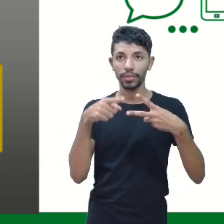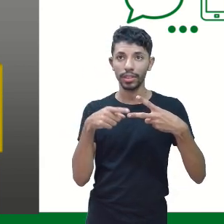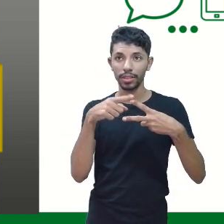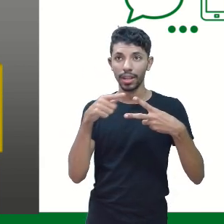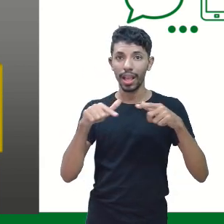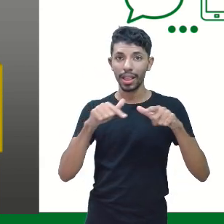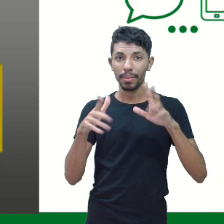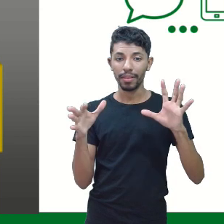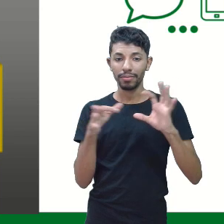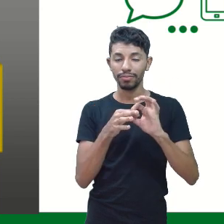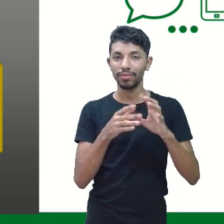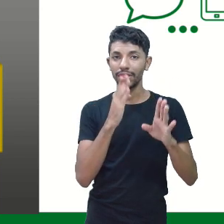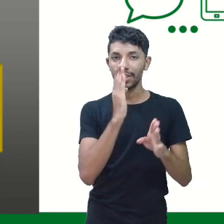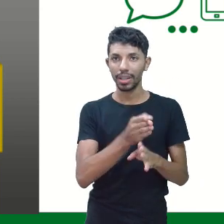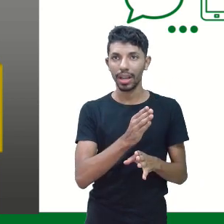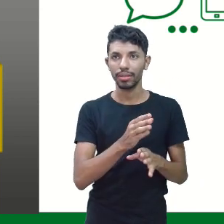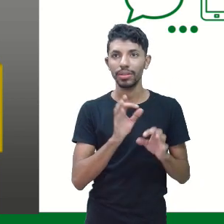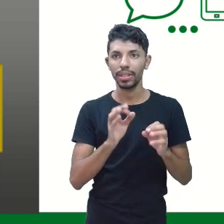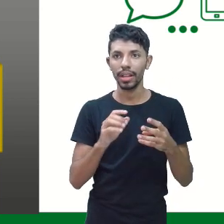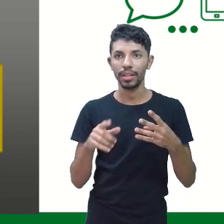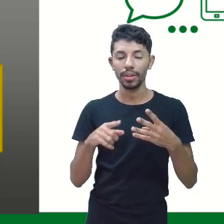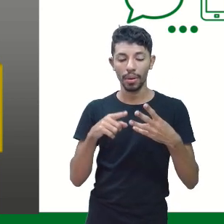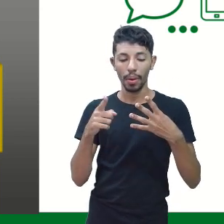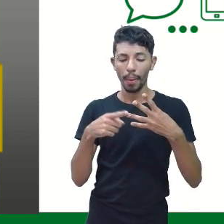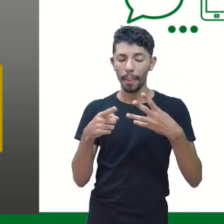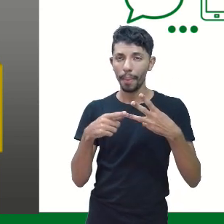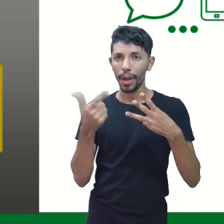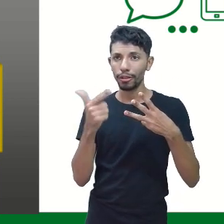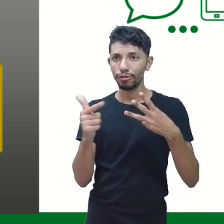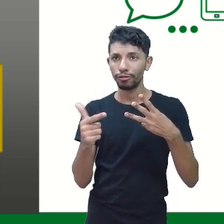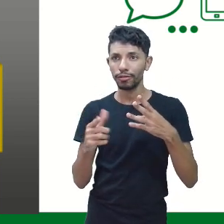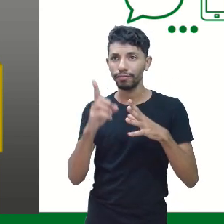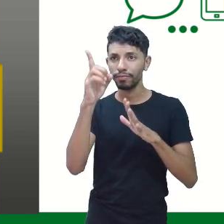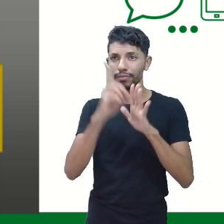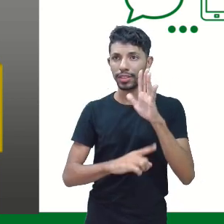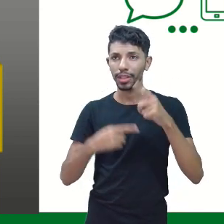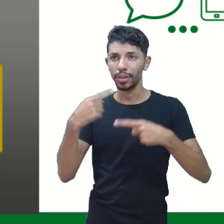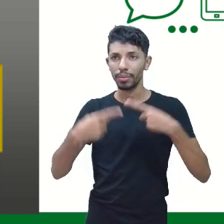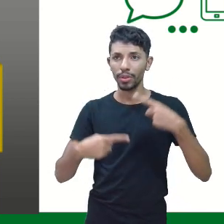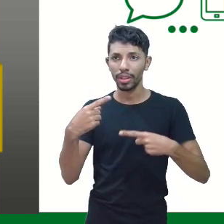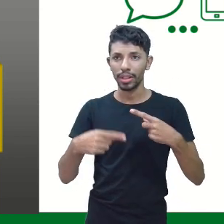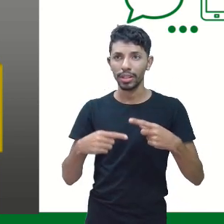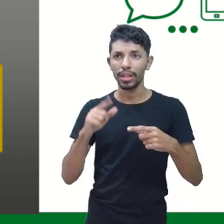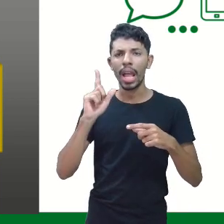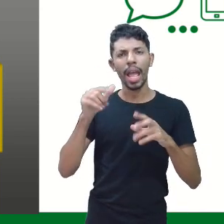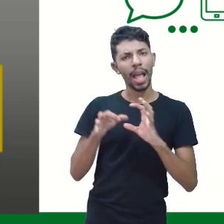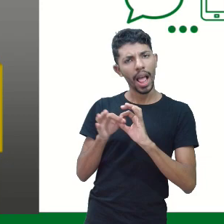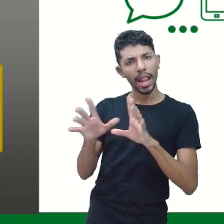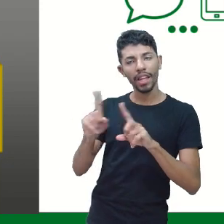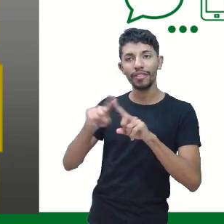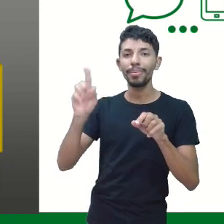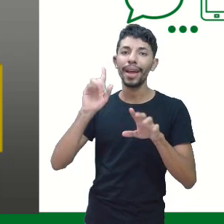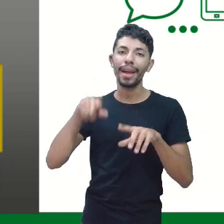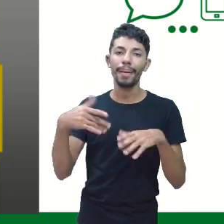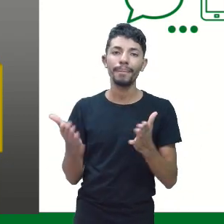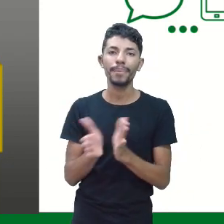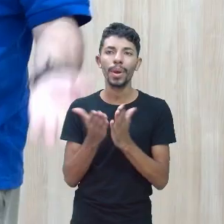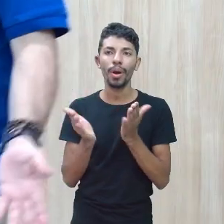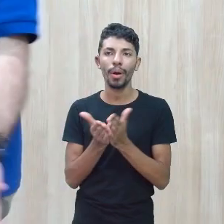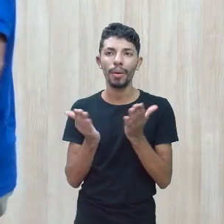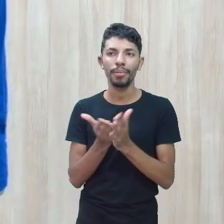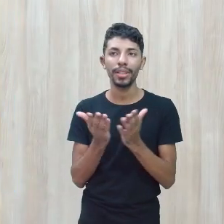eles não possuíam direitos políticos, né? E eram homens livres, mas eram pobres. E estavam dedicados a